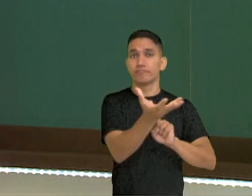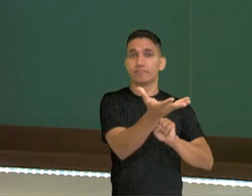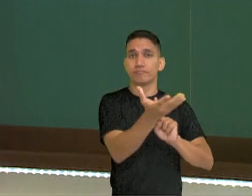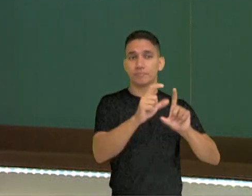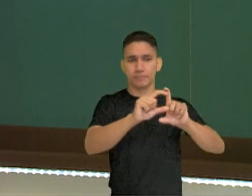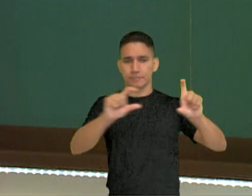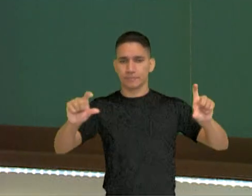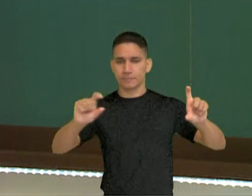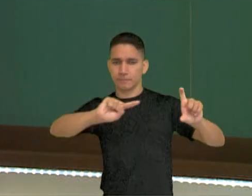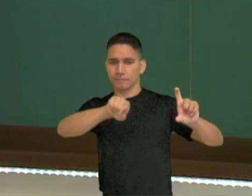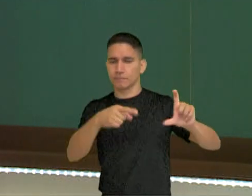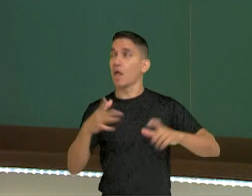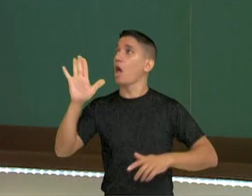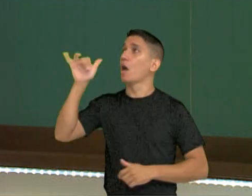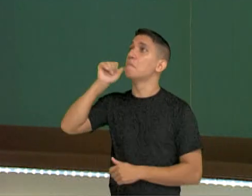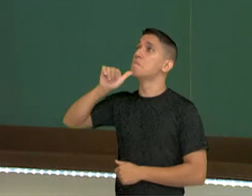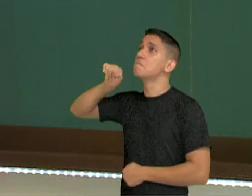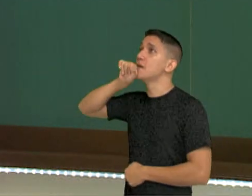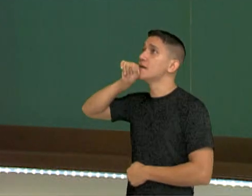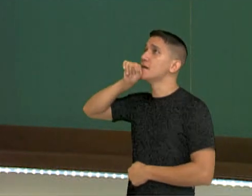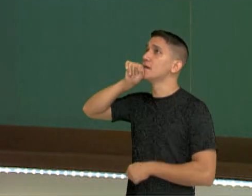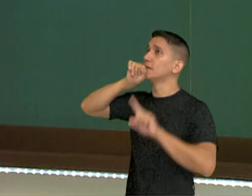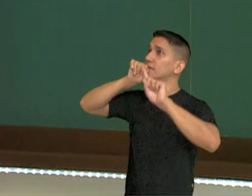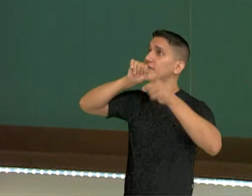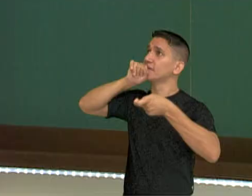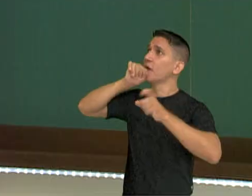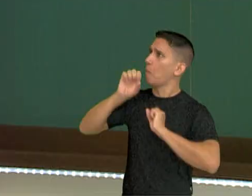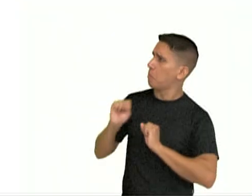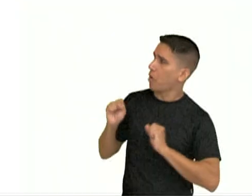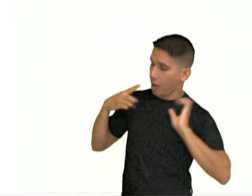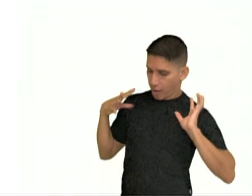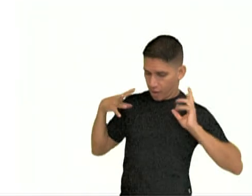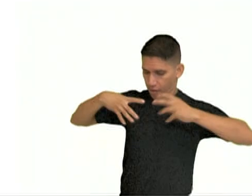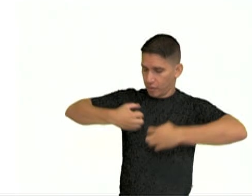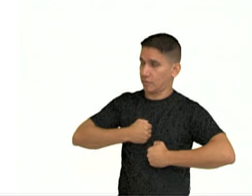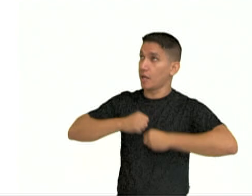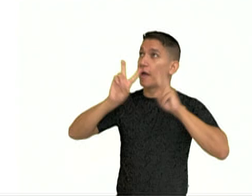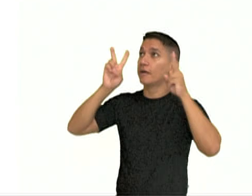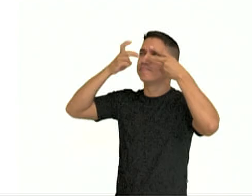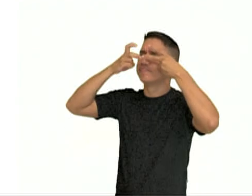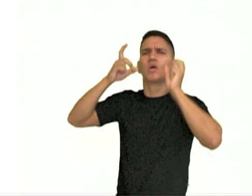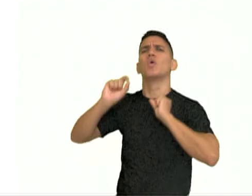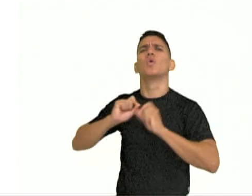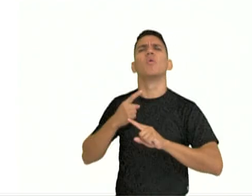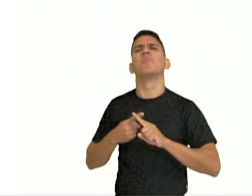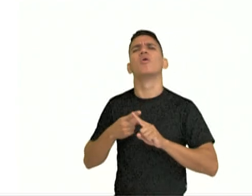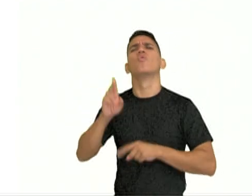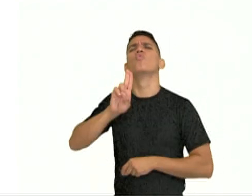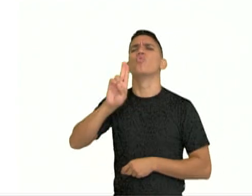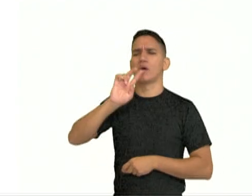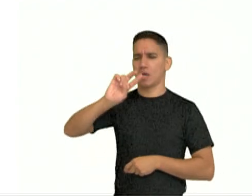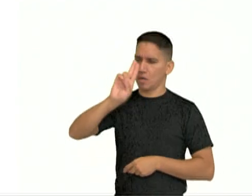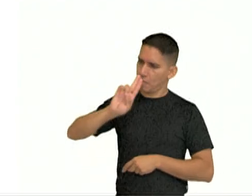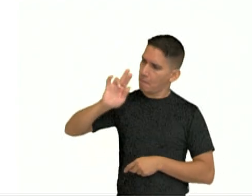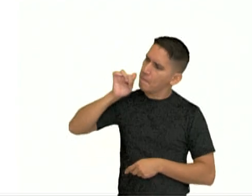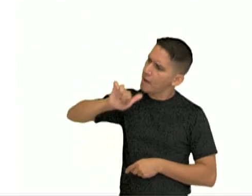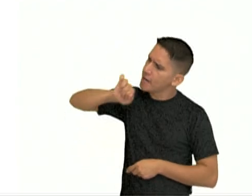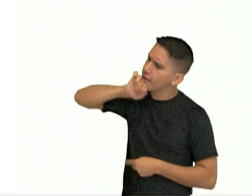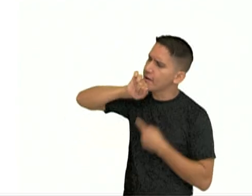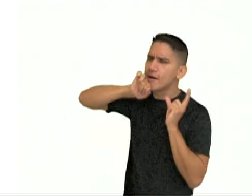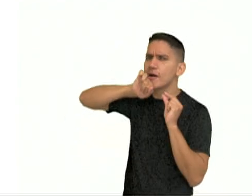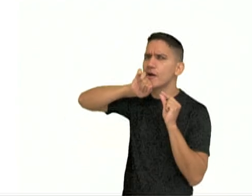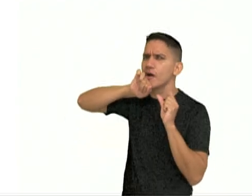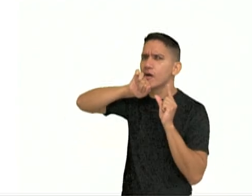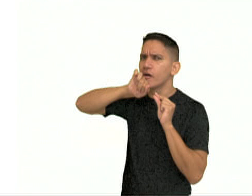propaganda? Mamãe, posso ir com minha fantasia? O que te lembra esse mamãe?